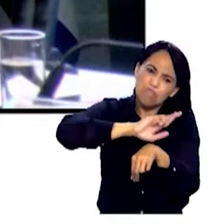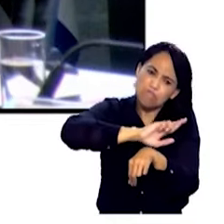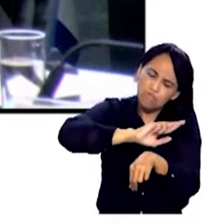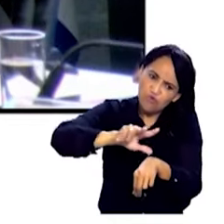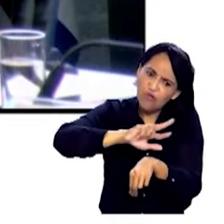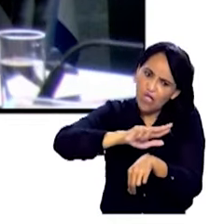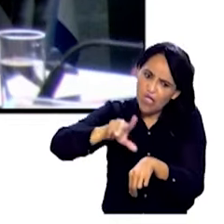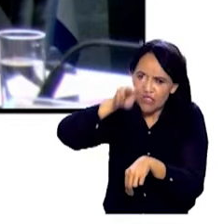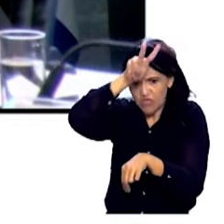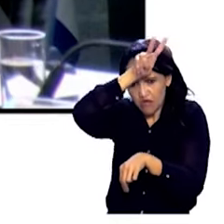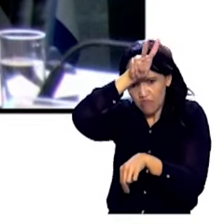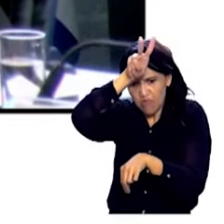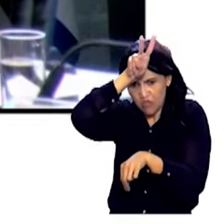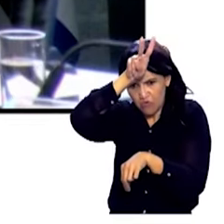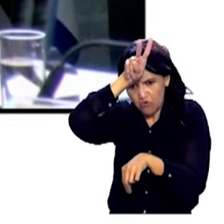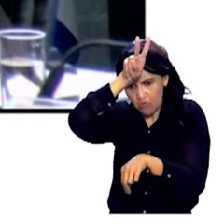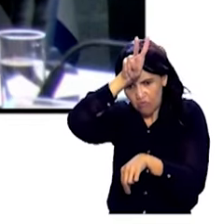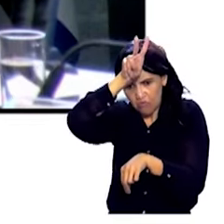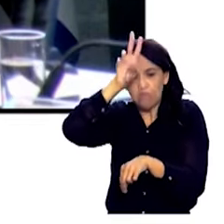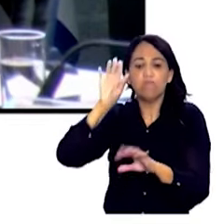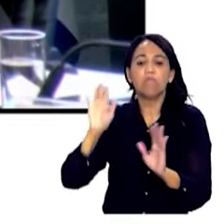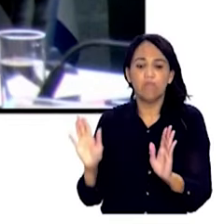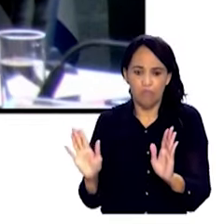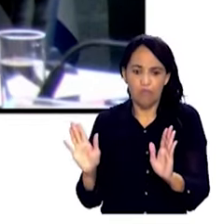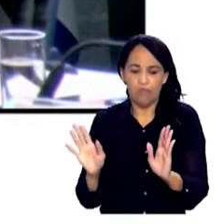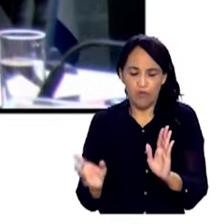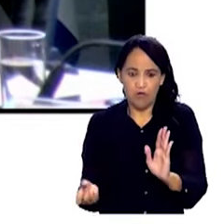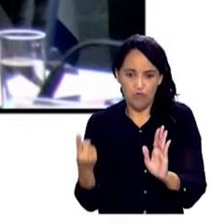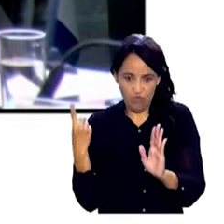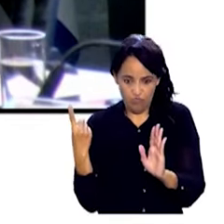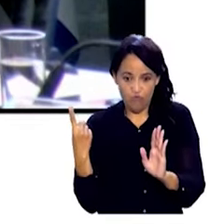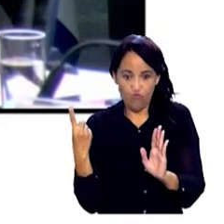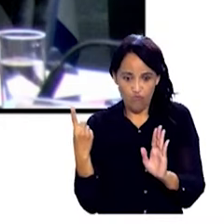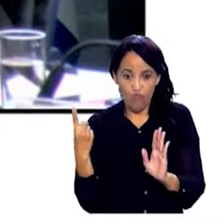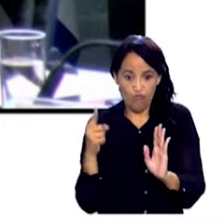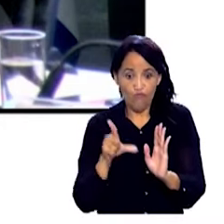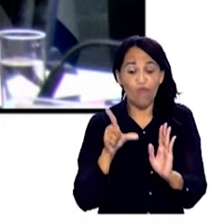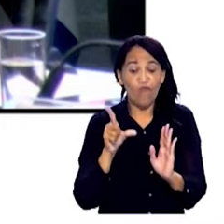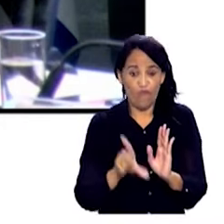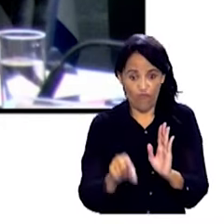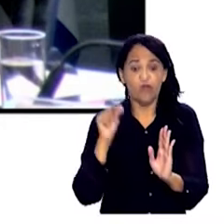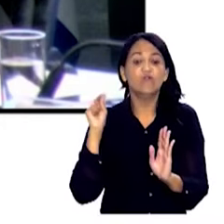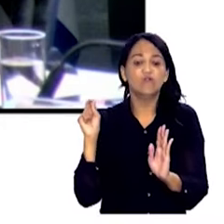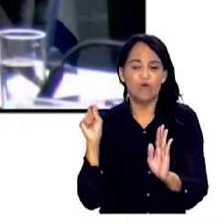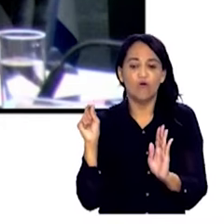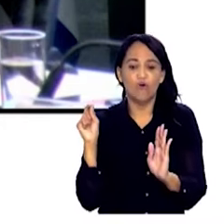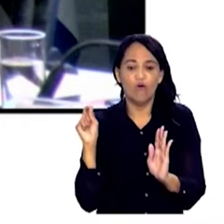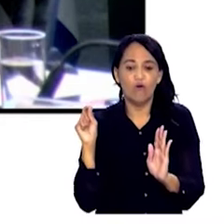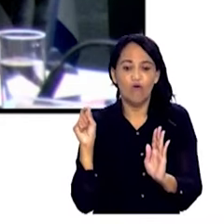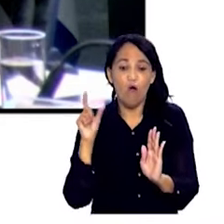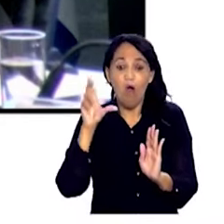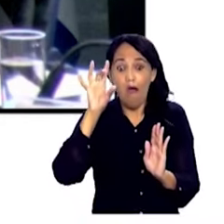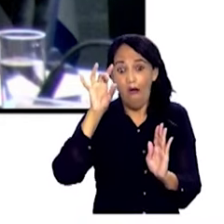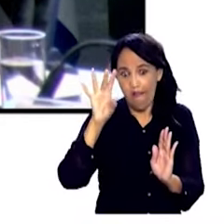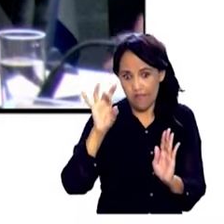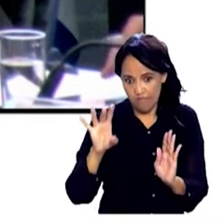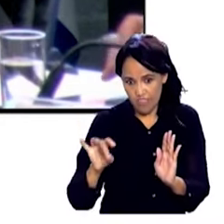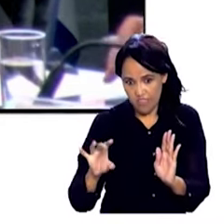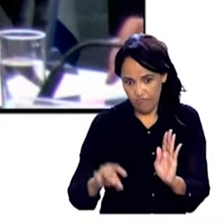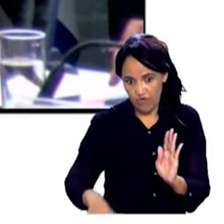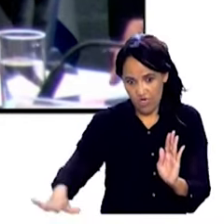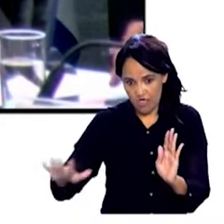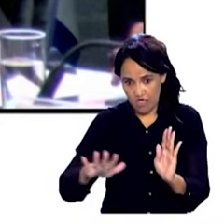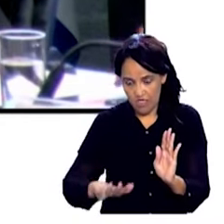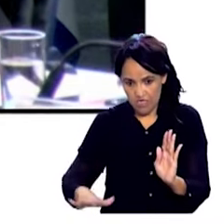como eu falei só tem um filtro Claro pode sumar o filtro específico na área